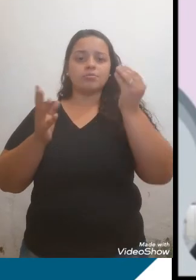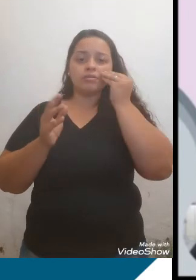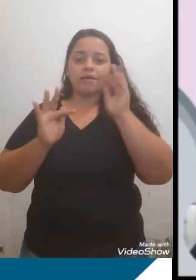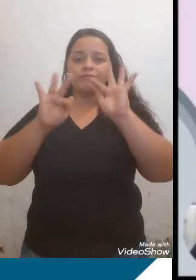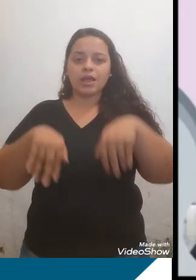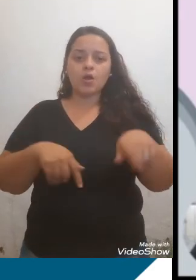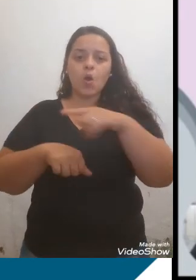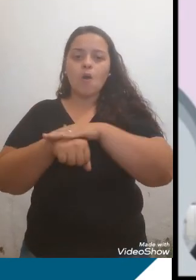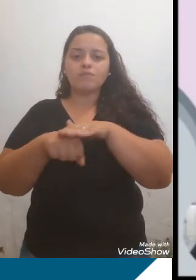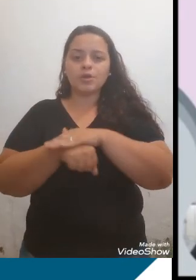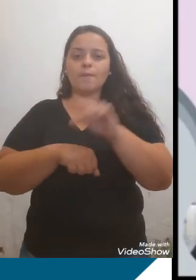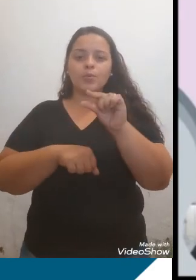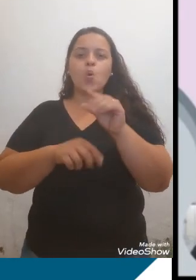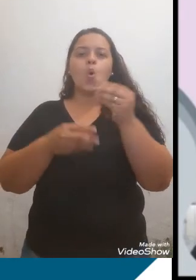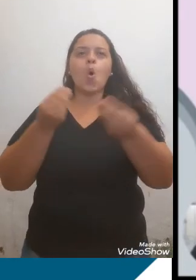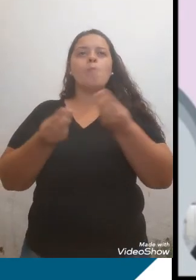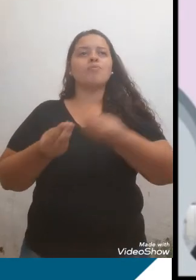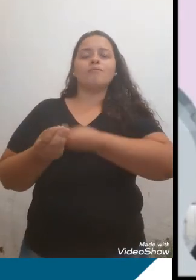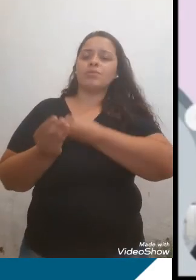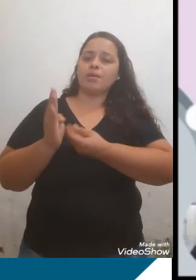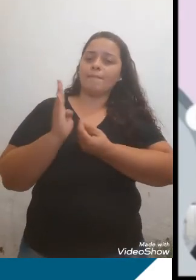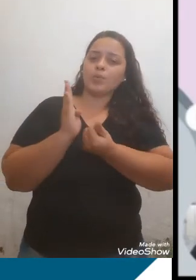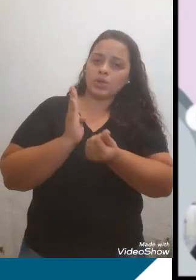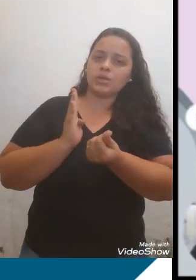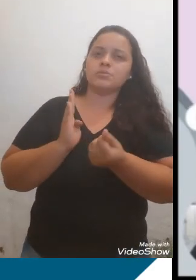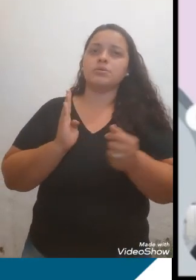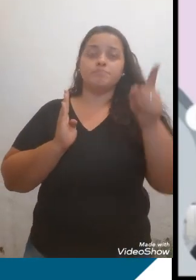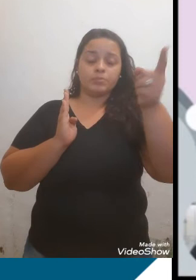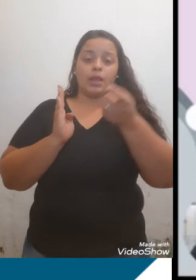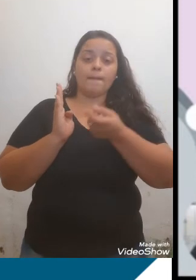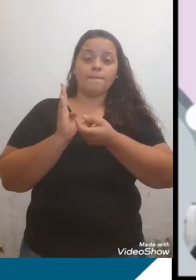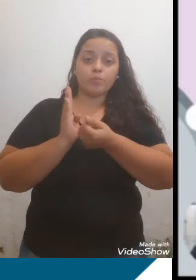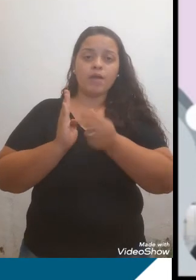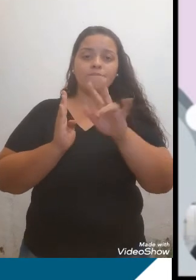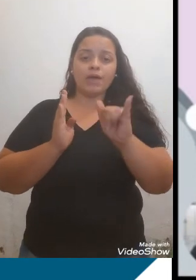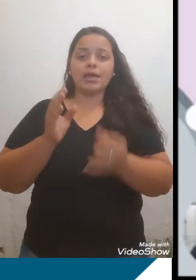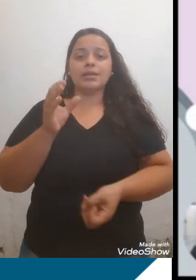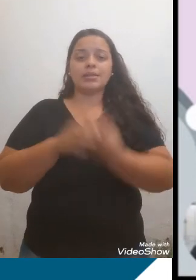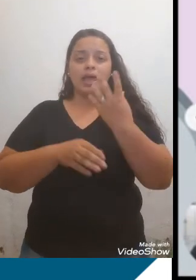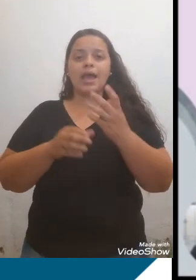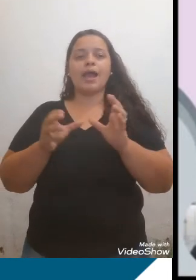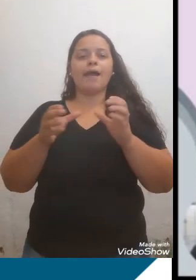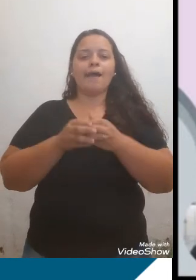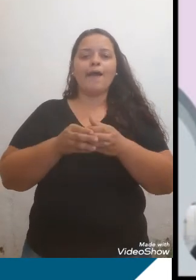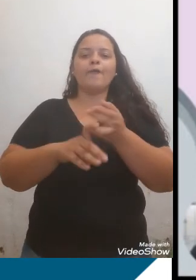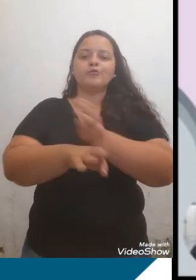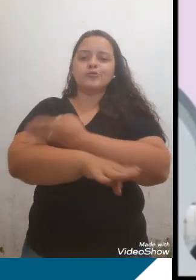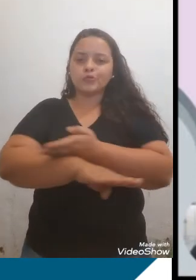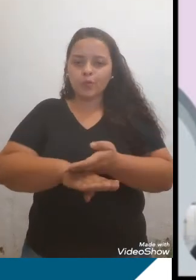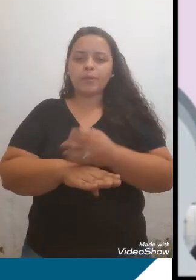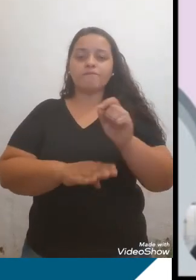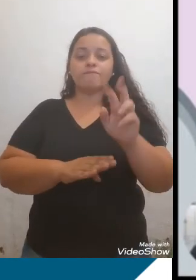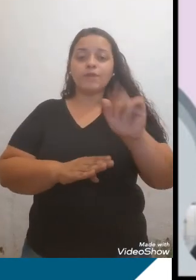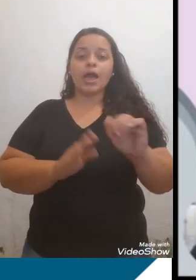conversar um pouquinho com vocês a respeito do modo de vida burguês. Os burgueses eles vão criar um conjunto de símbolos, um conjunto de costumes